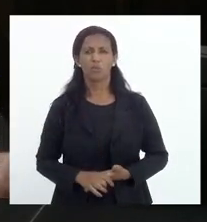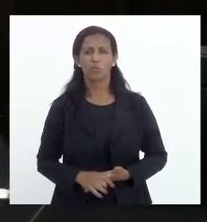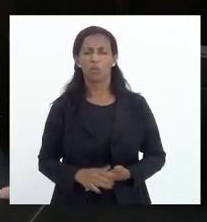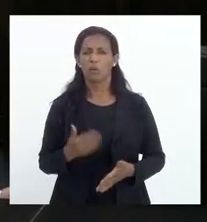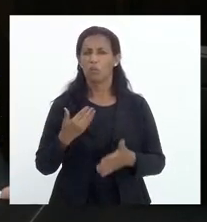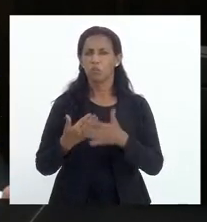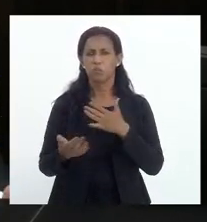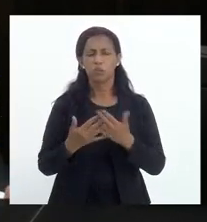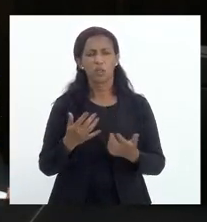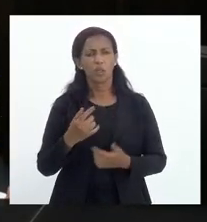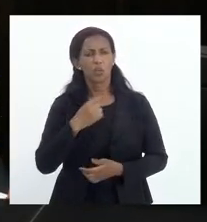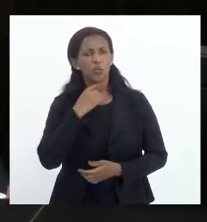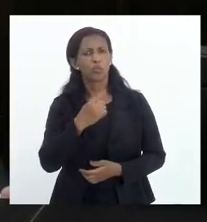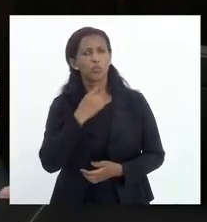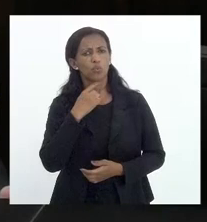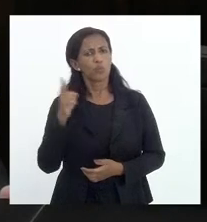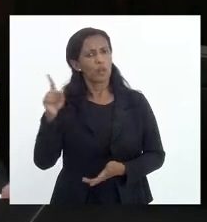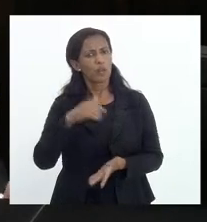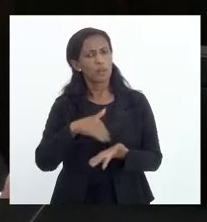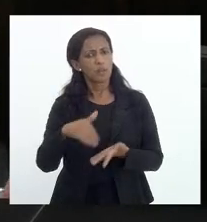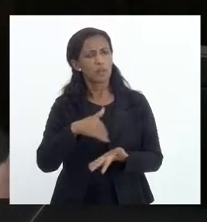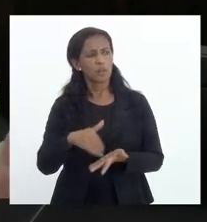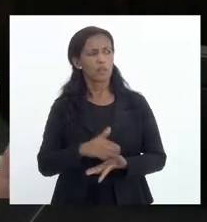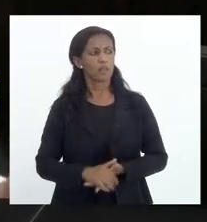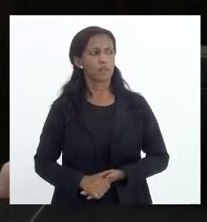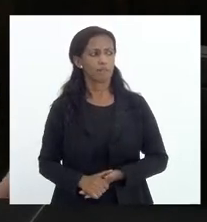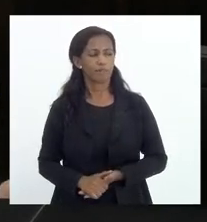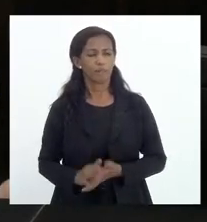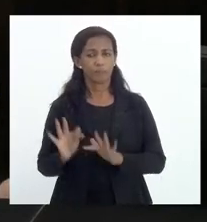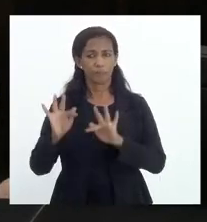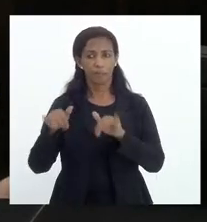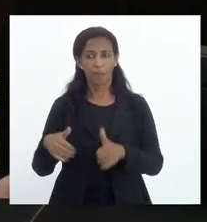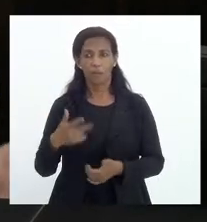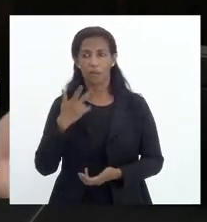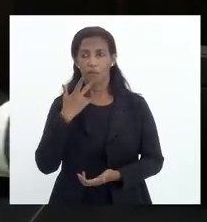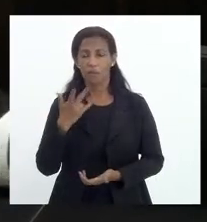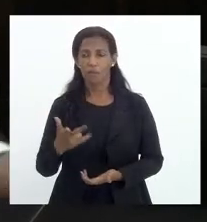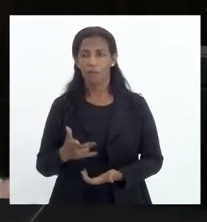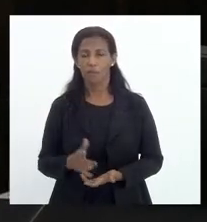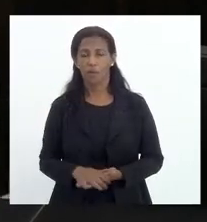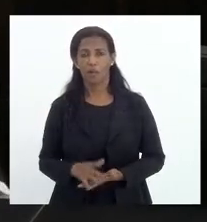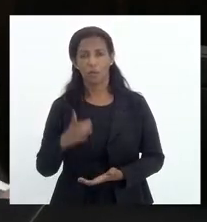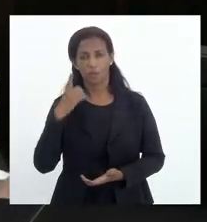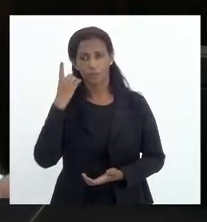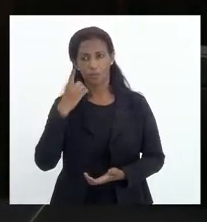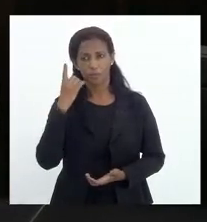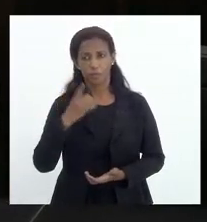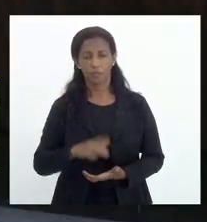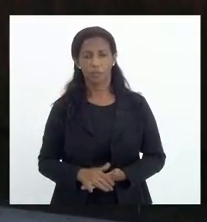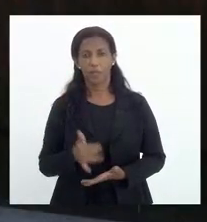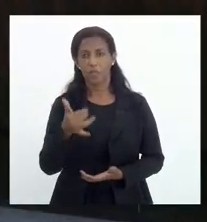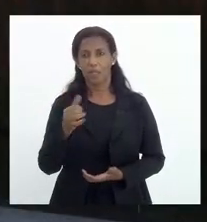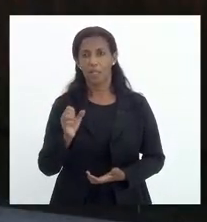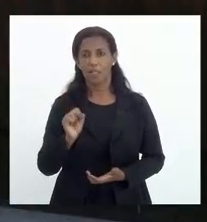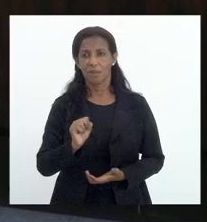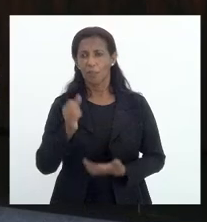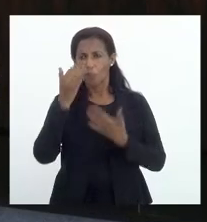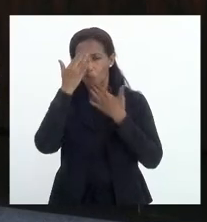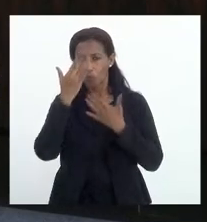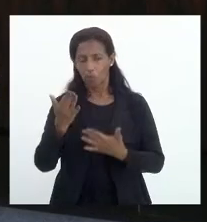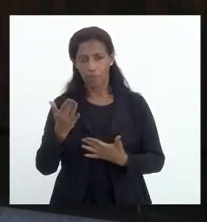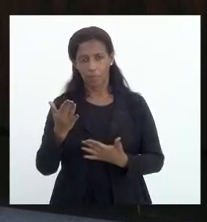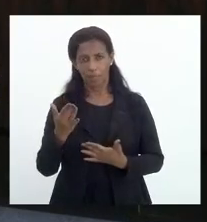qualquer tipo de dúvida lá na secretaria. E, ao final, dizer ao senhor, deputado, mais 10 segundos, muito obrigado